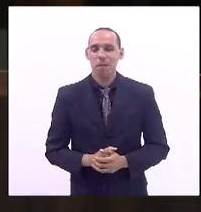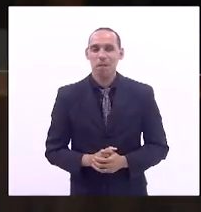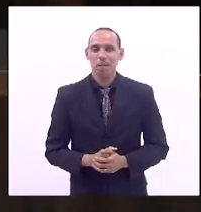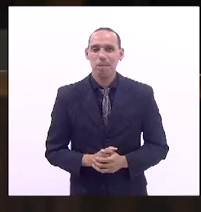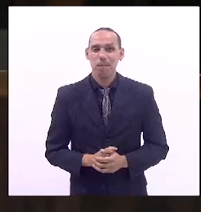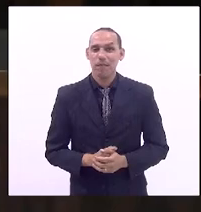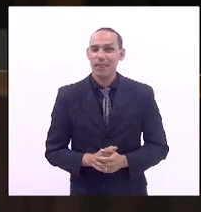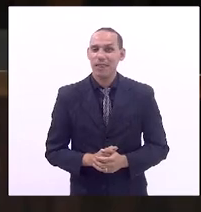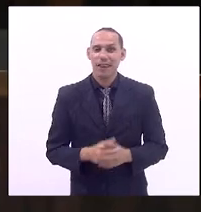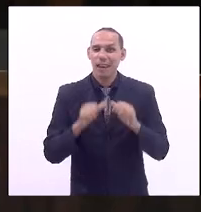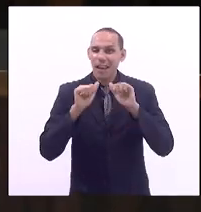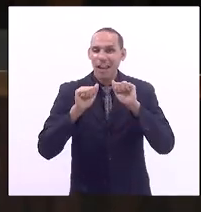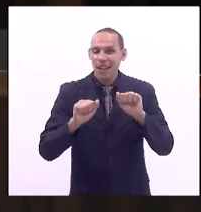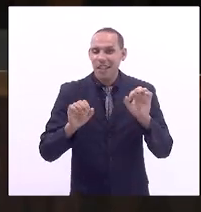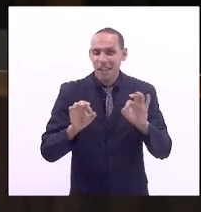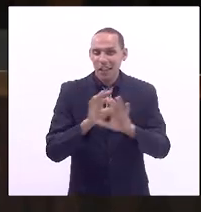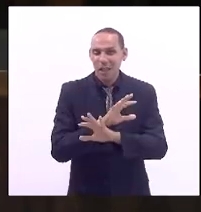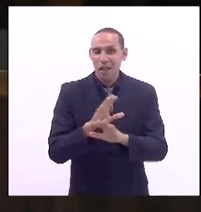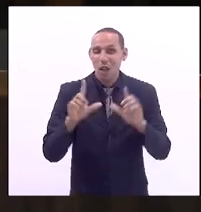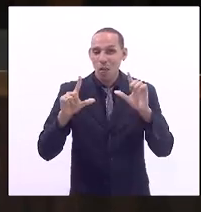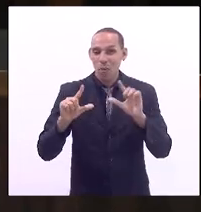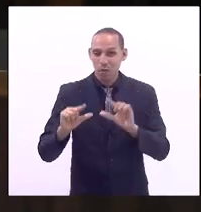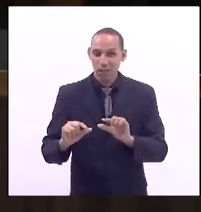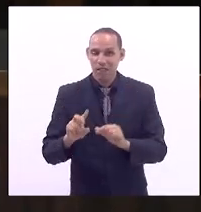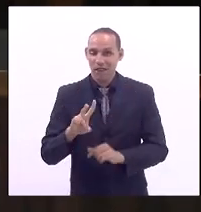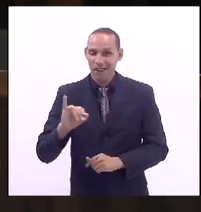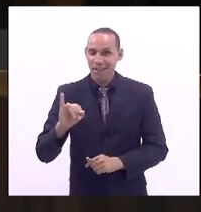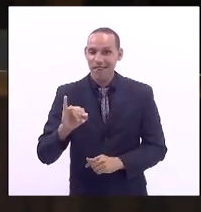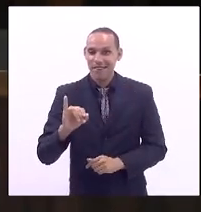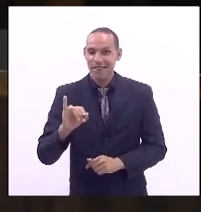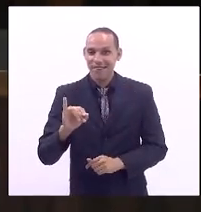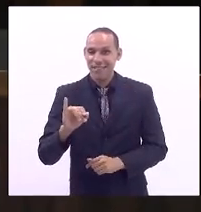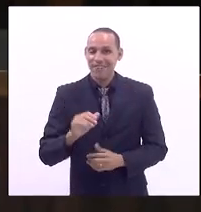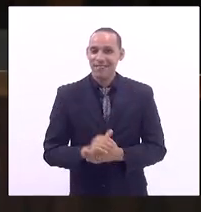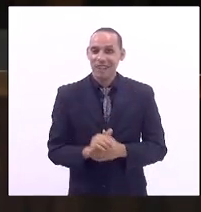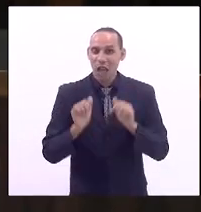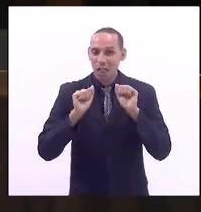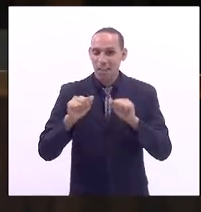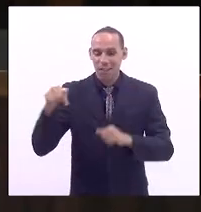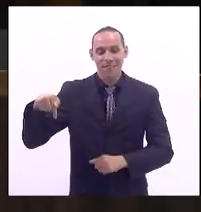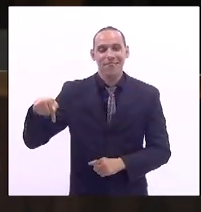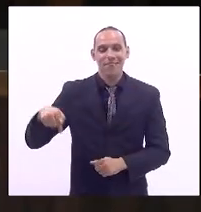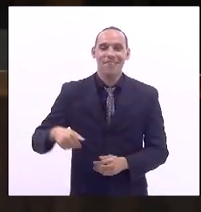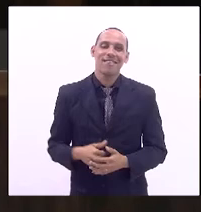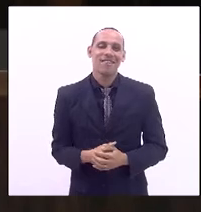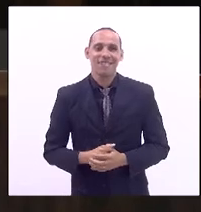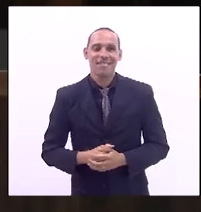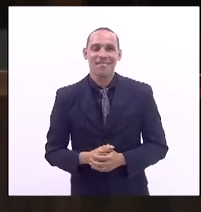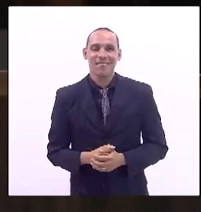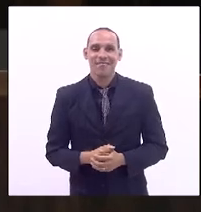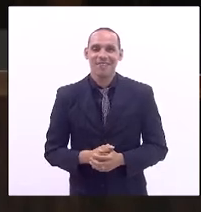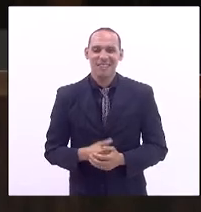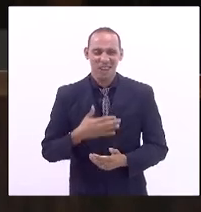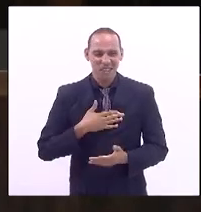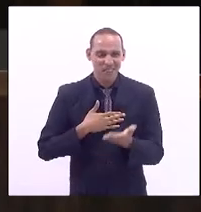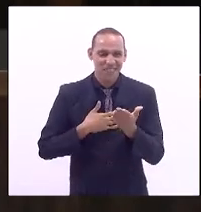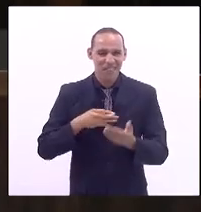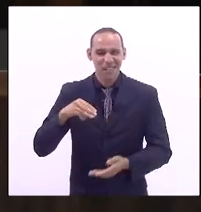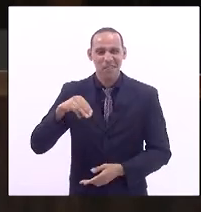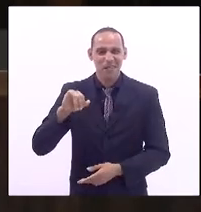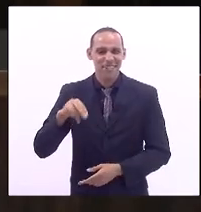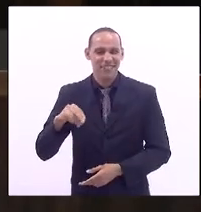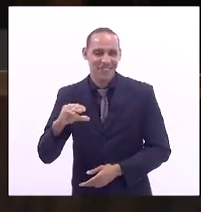acabou Assessoria não vai vai reduzir Assessoria eu ia tá aqui do lado de cá é e eu estou aqui